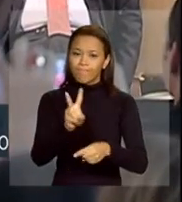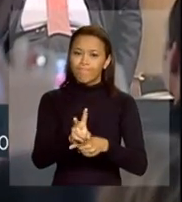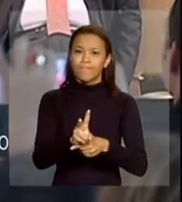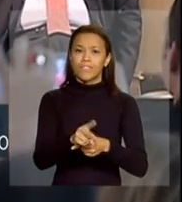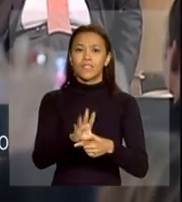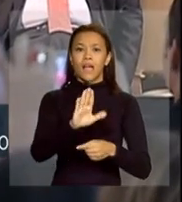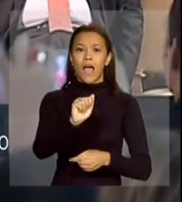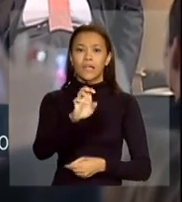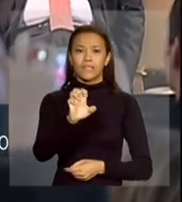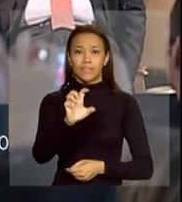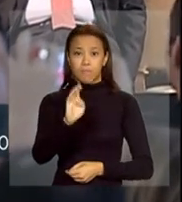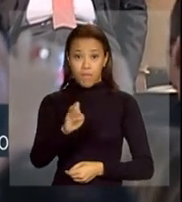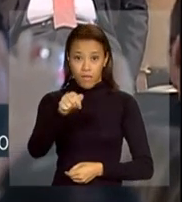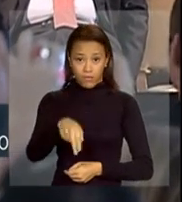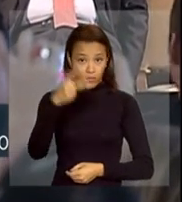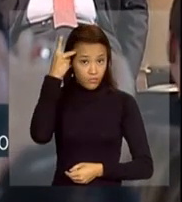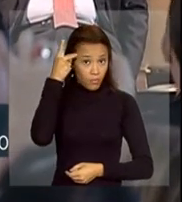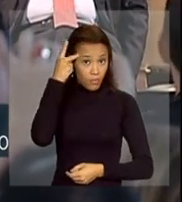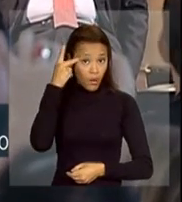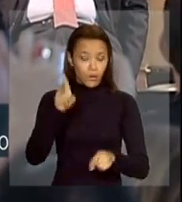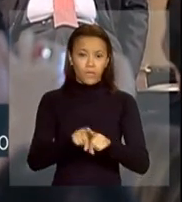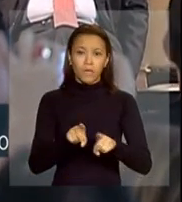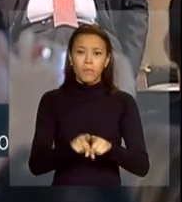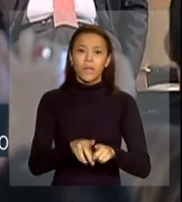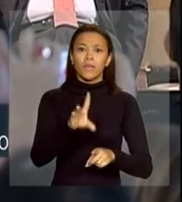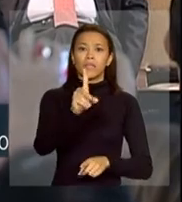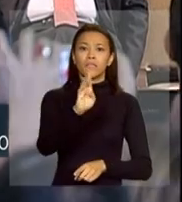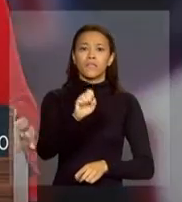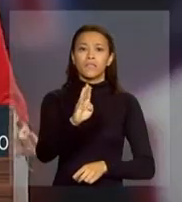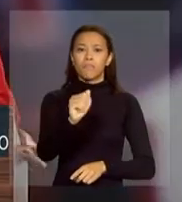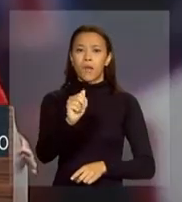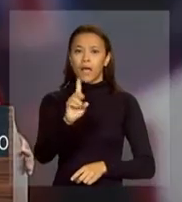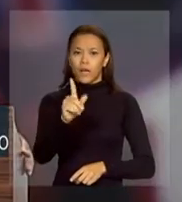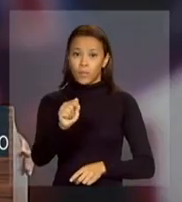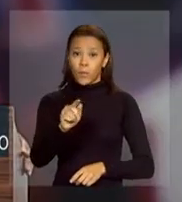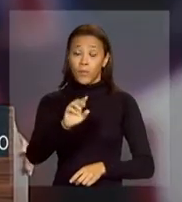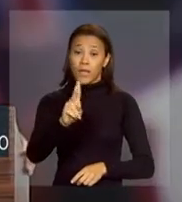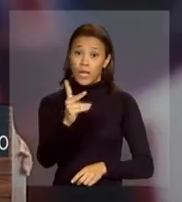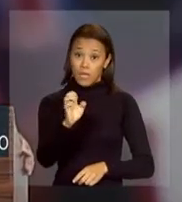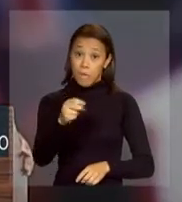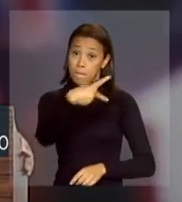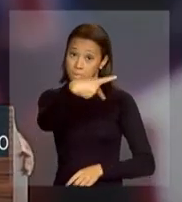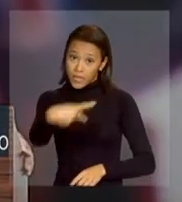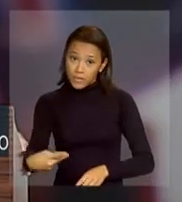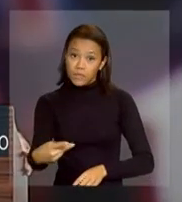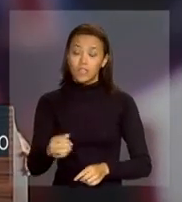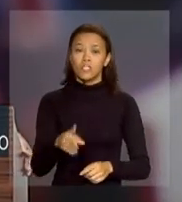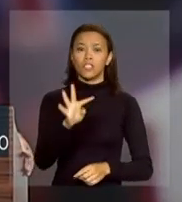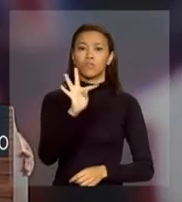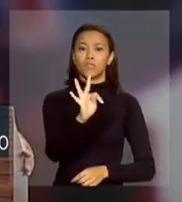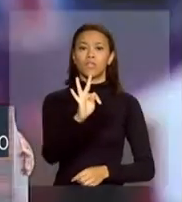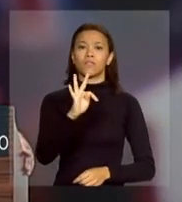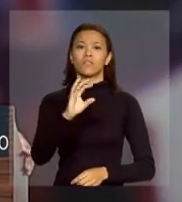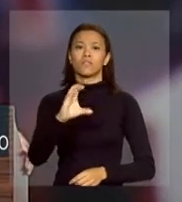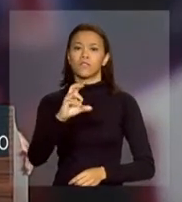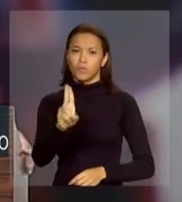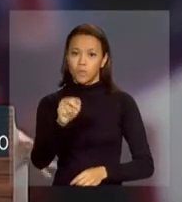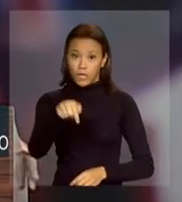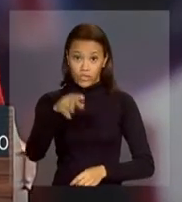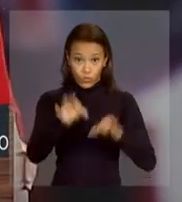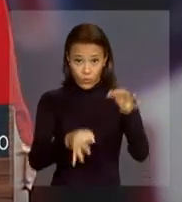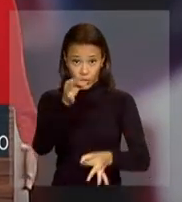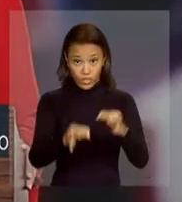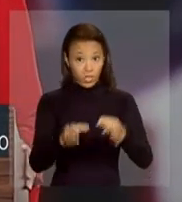da Assembleia Legislativa de São Paulo Desembargador Ivan Sartori presidente do Tribunal de Justiça de São